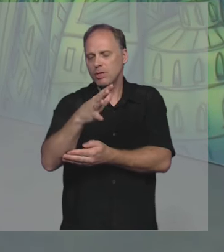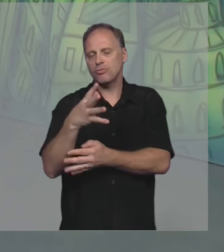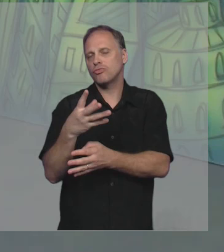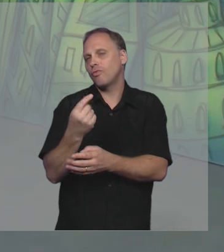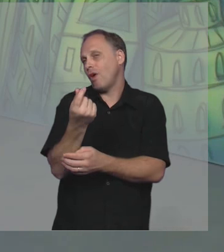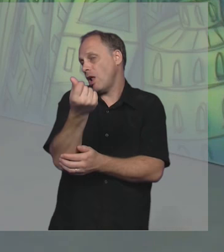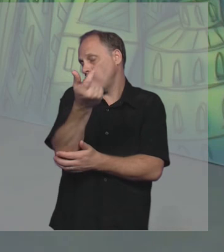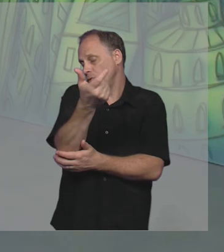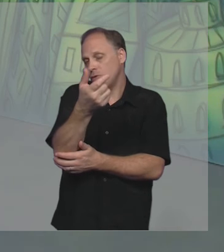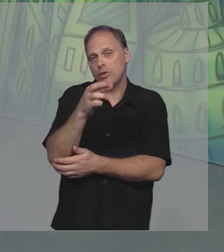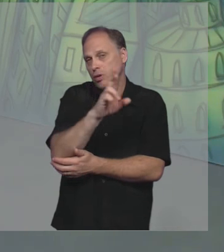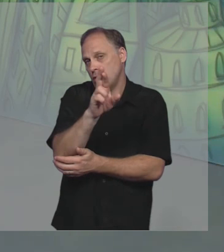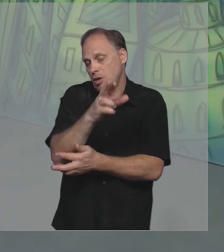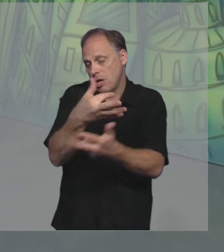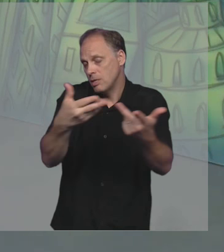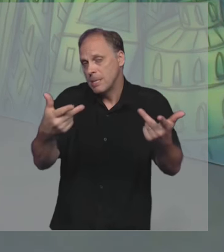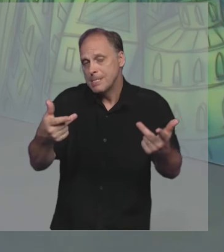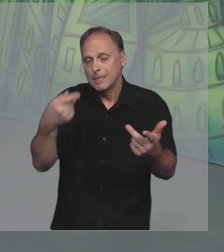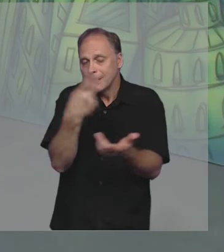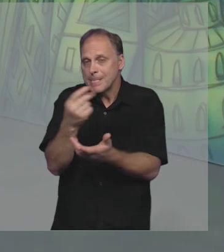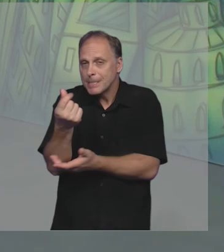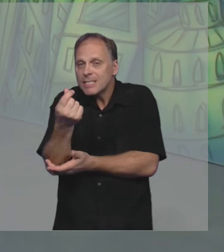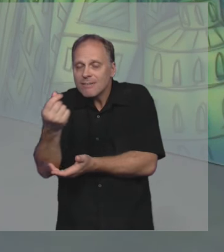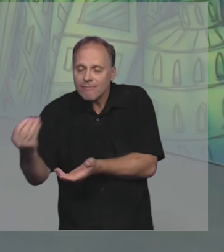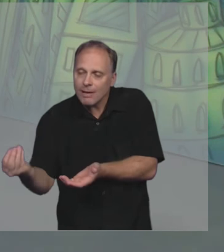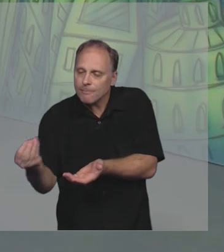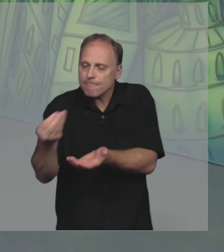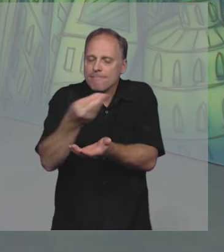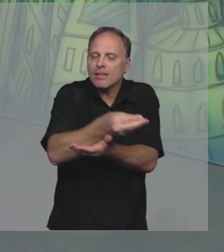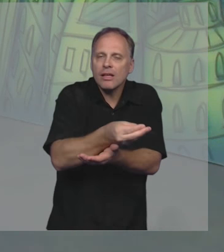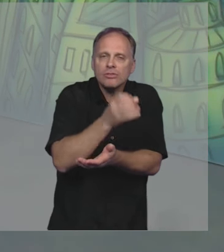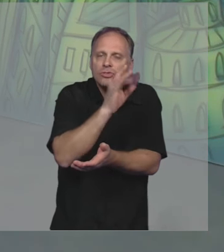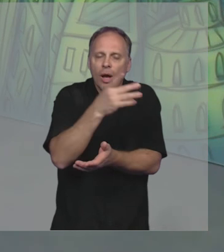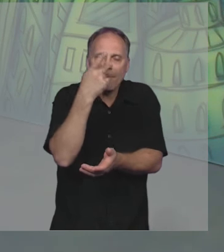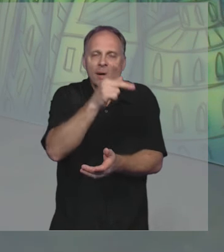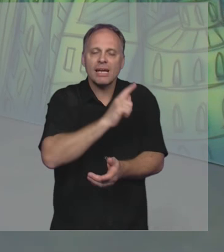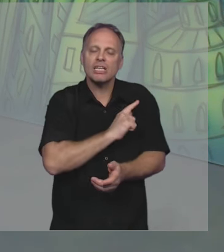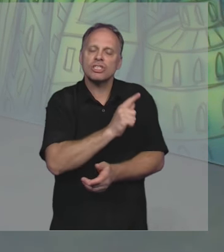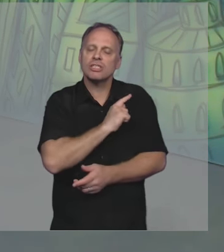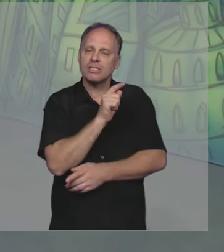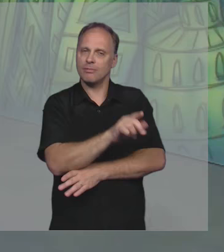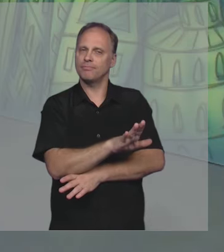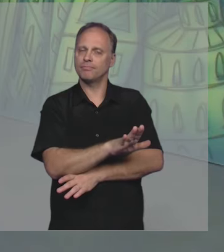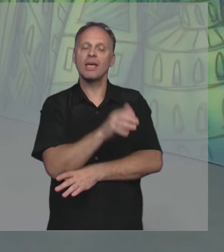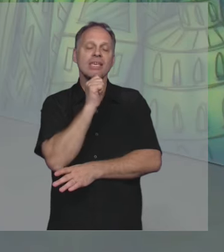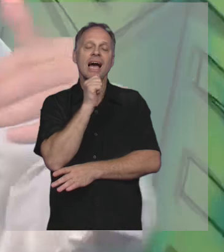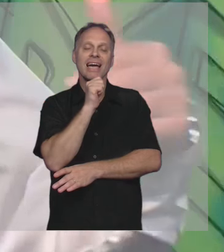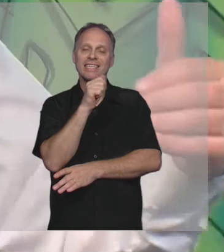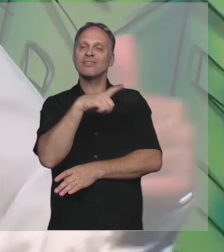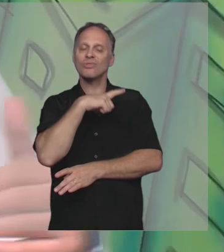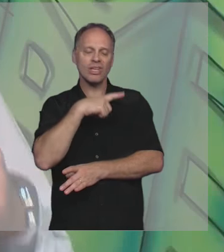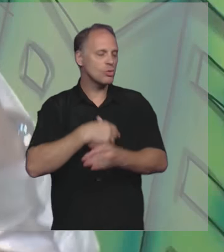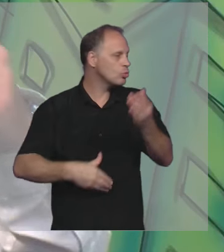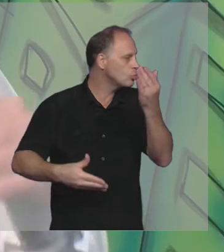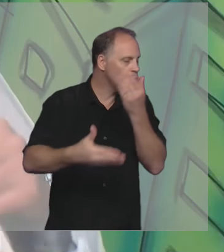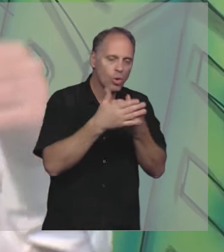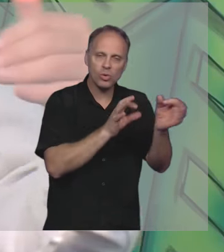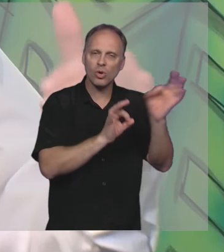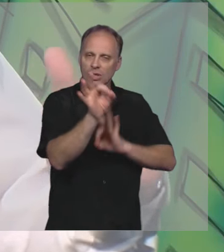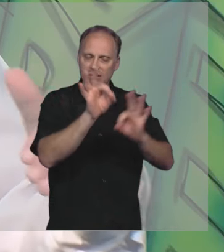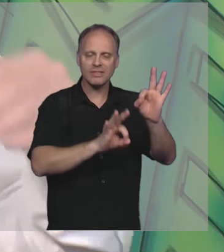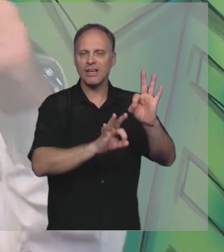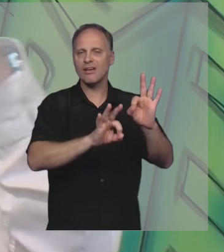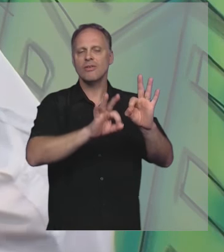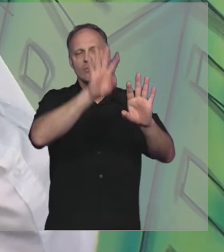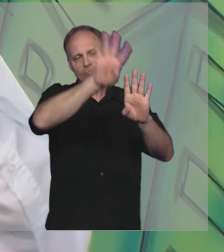estimado em tantos valores em reais e esse valor vai ser destinado apenas para a gestão. E a partir daí tu ter todo um organograma,